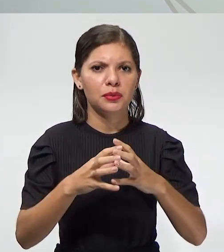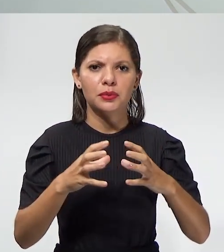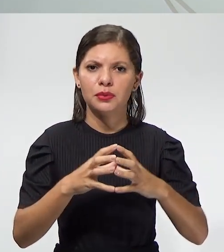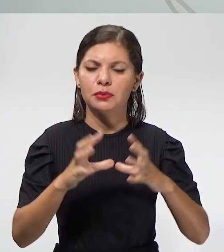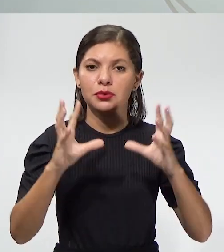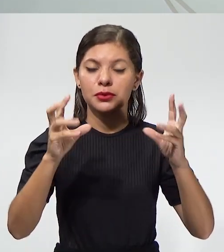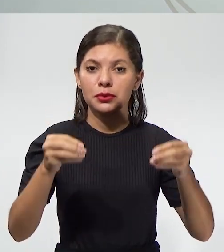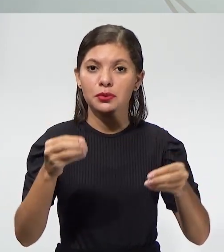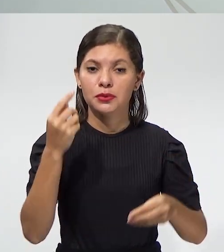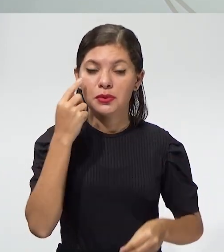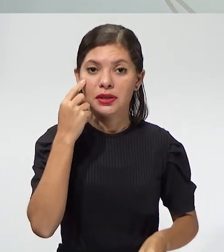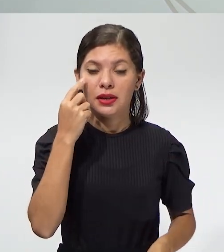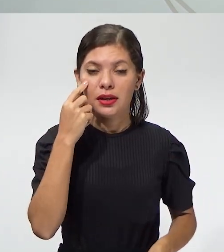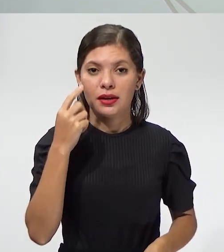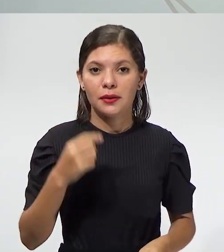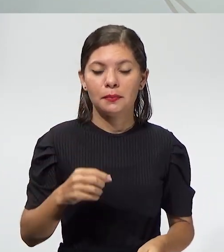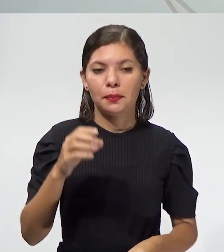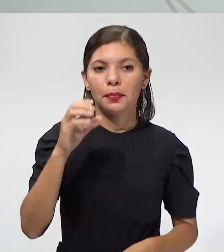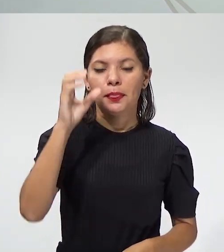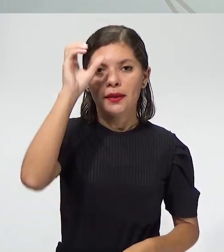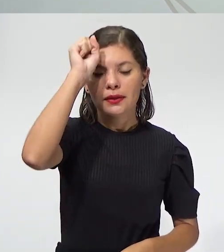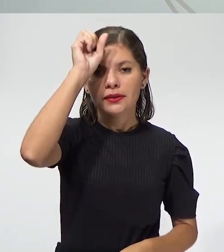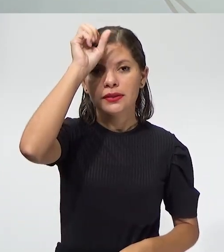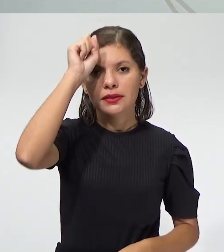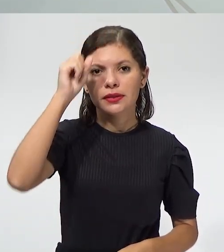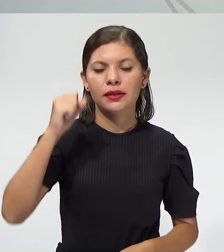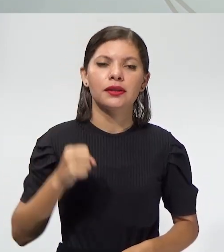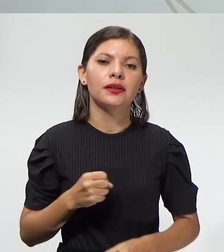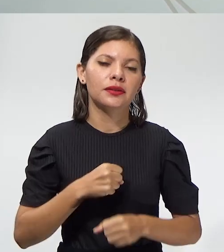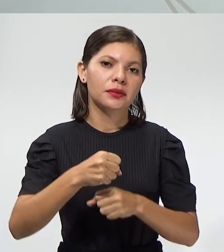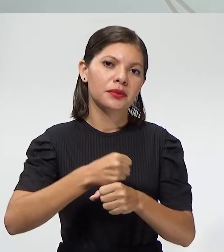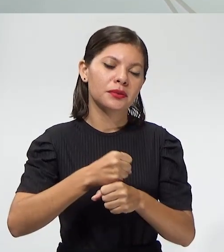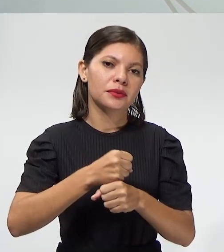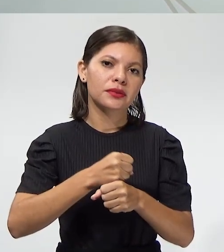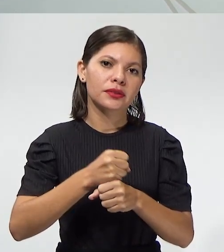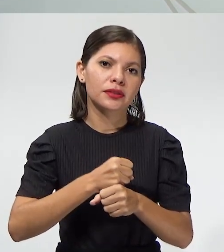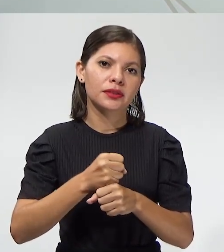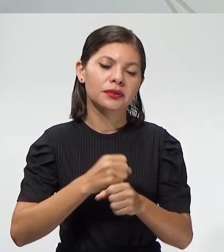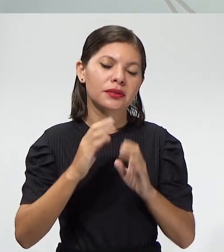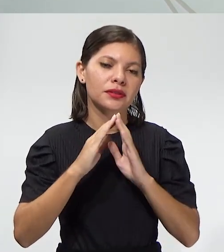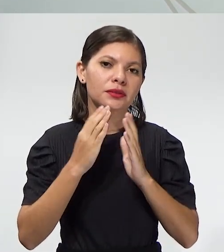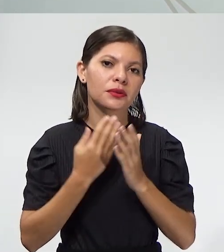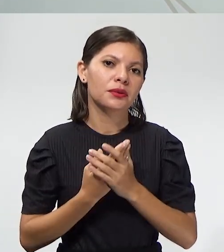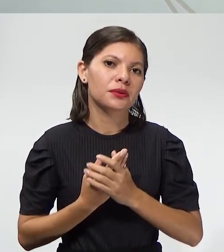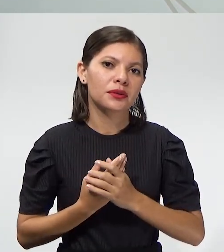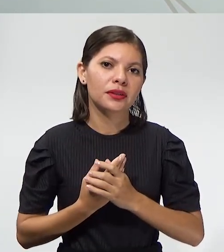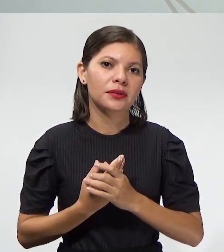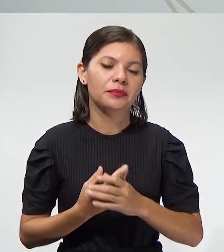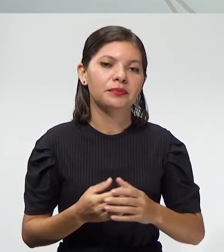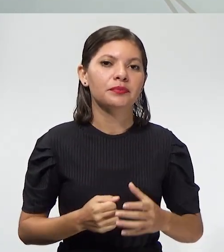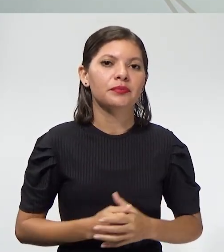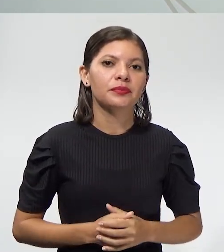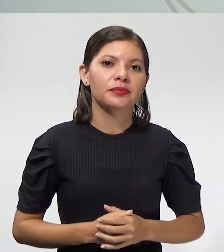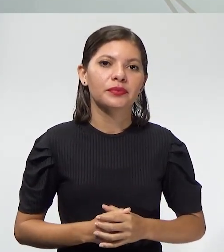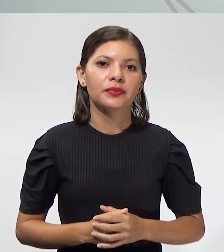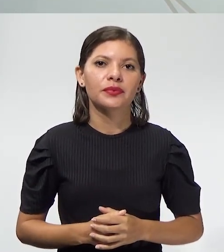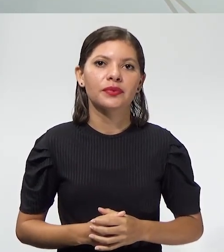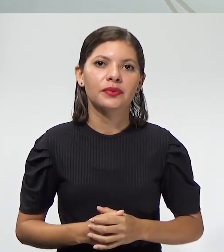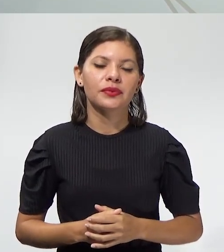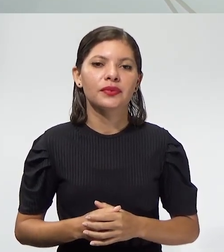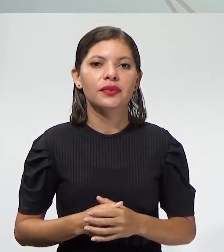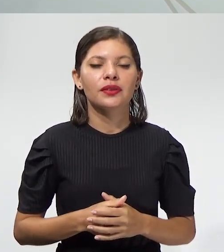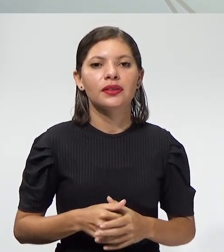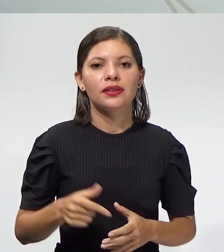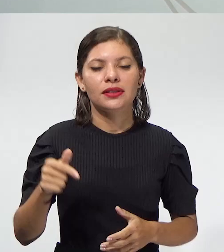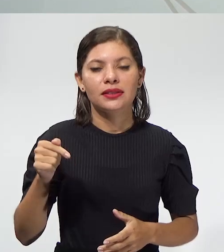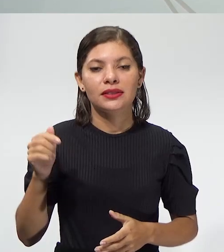ser analisada, que todos os grupos vão ter esse olhar para entender no decorrer dos anos de funcionamento dessa